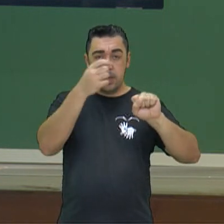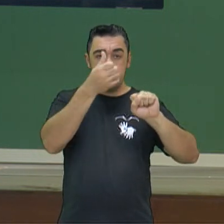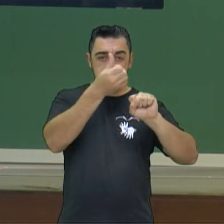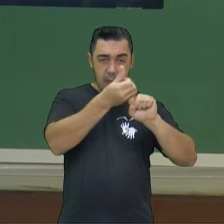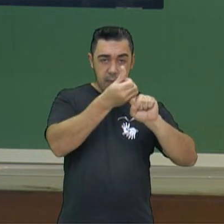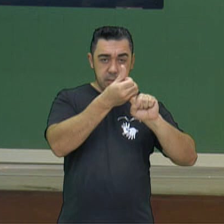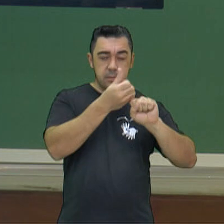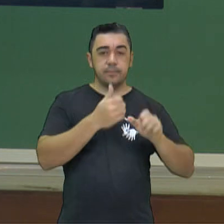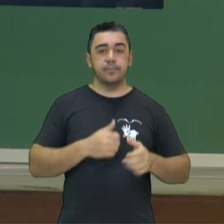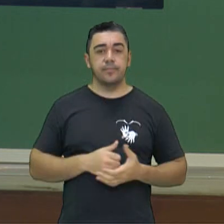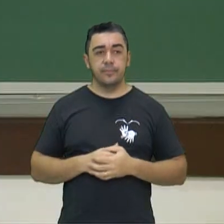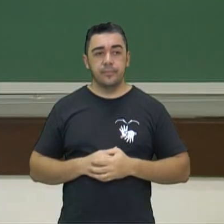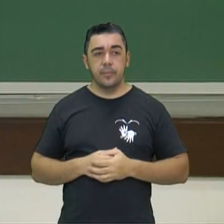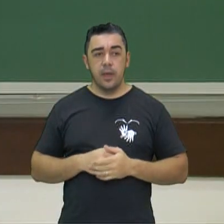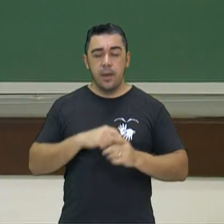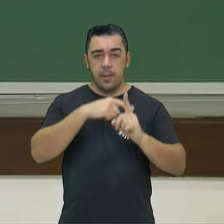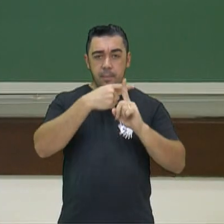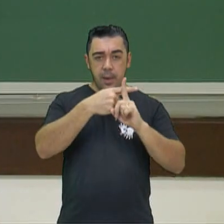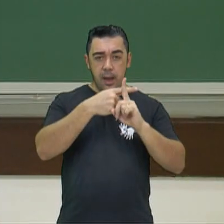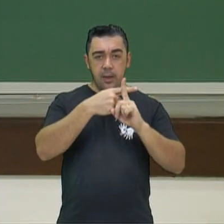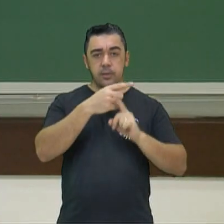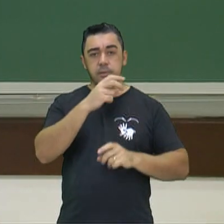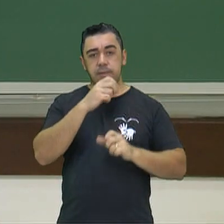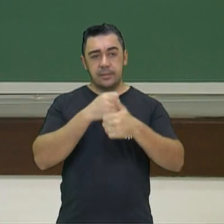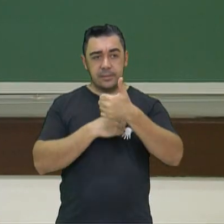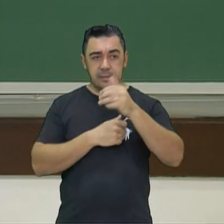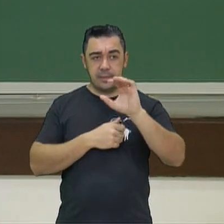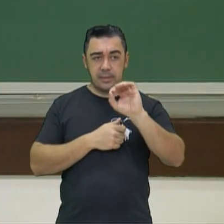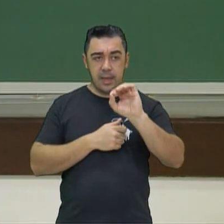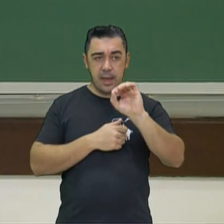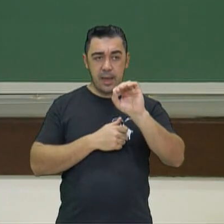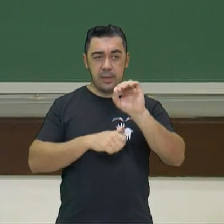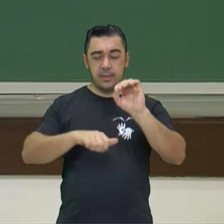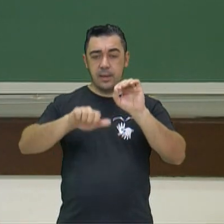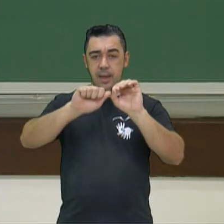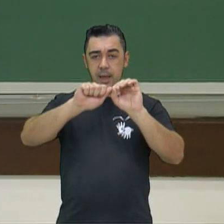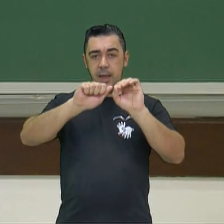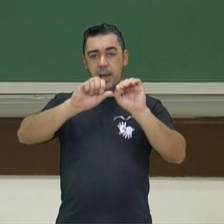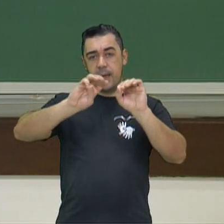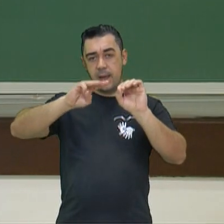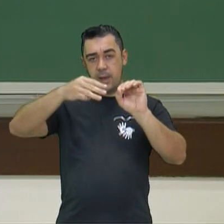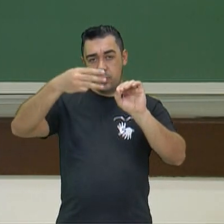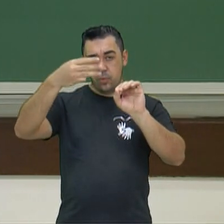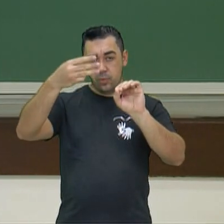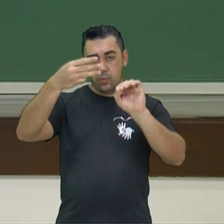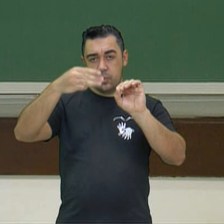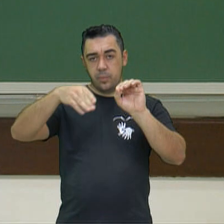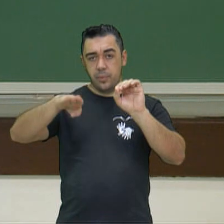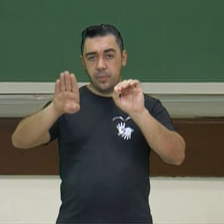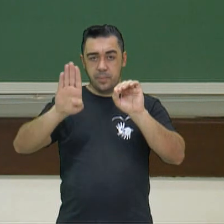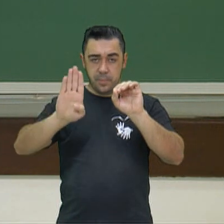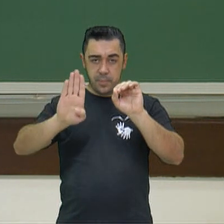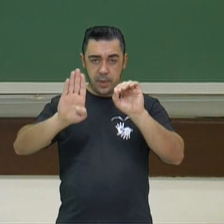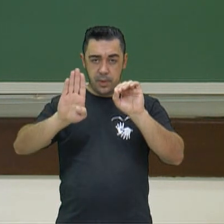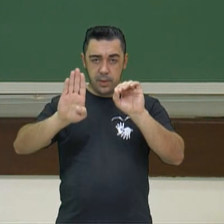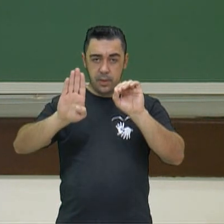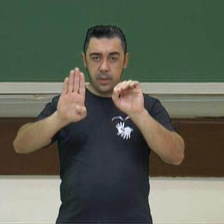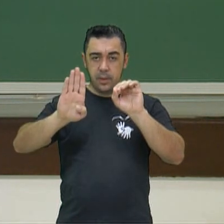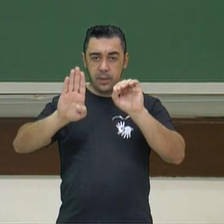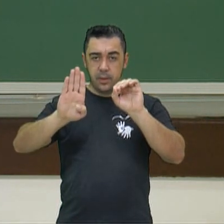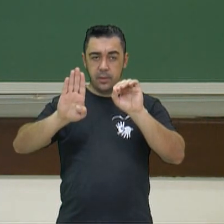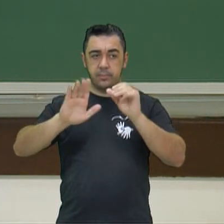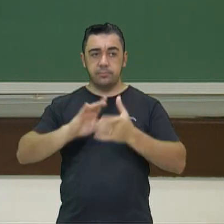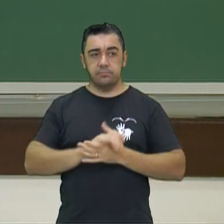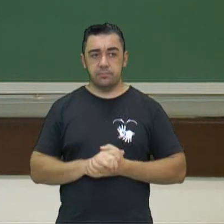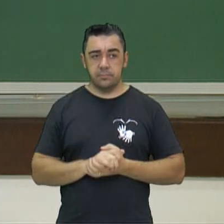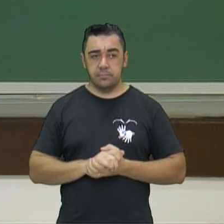6. Mais 2 vezes 5, 10. A ao cubo não tem o outro A, repete A ao cubo.